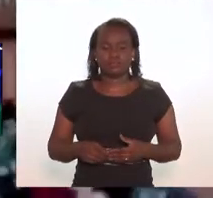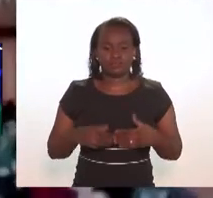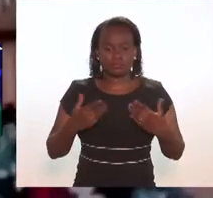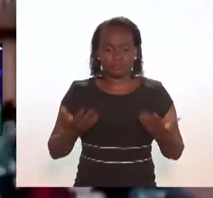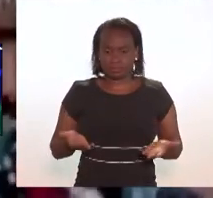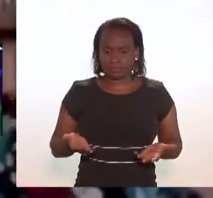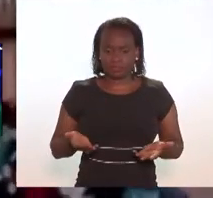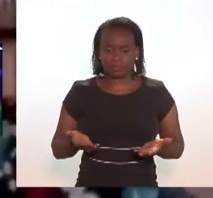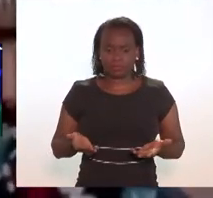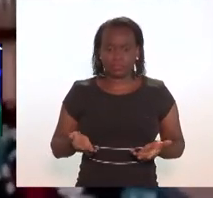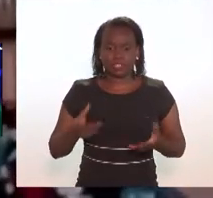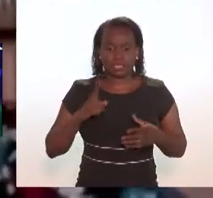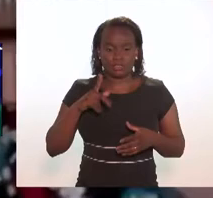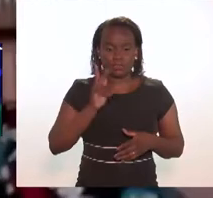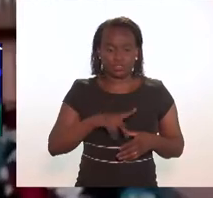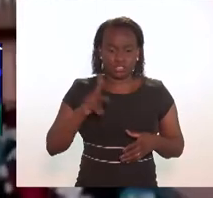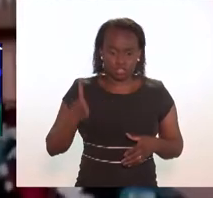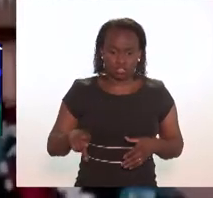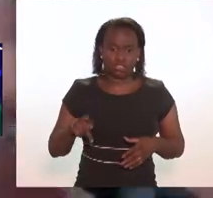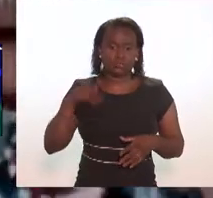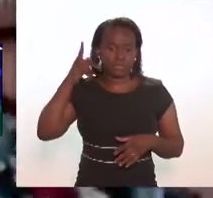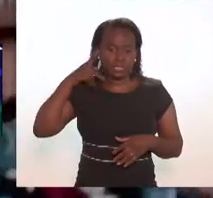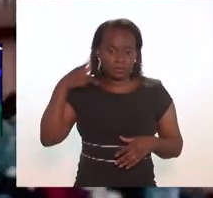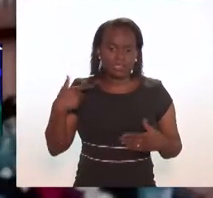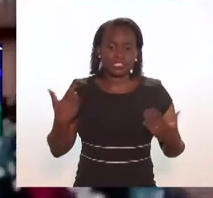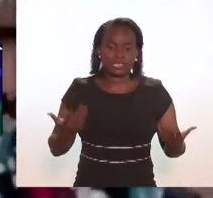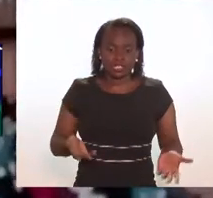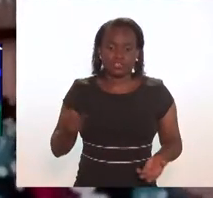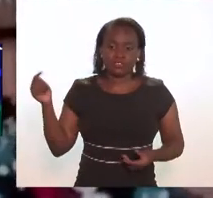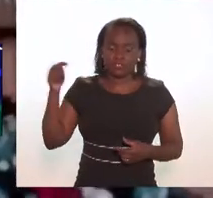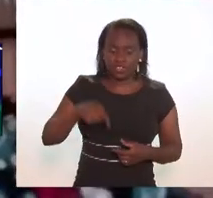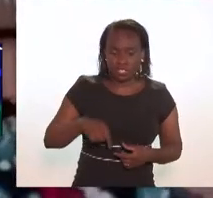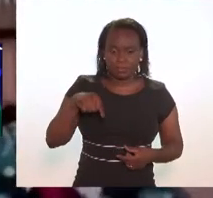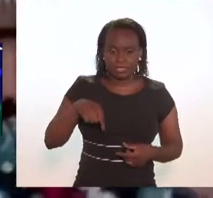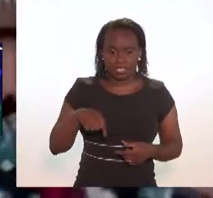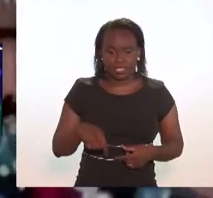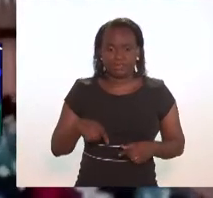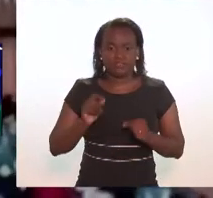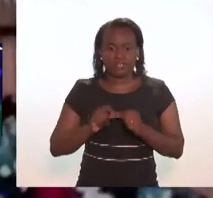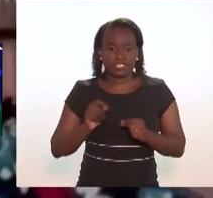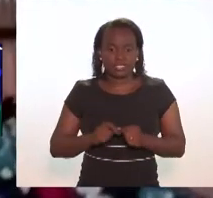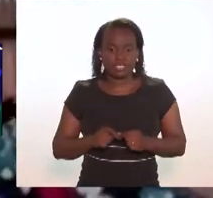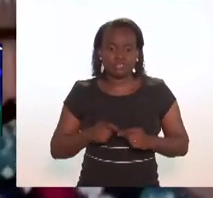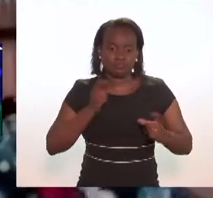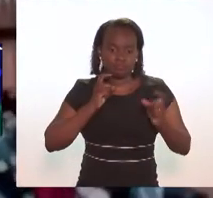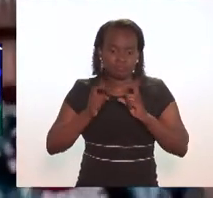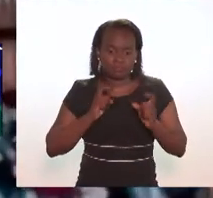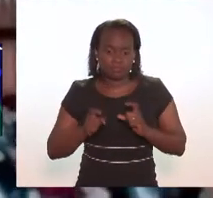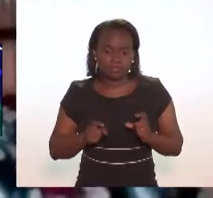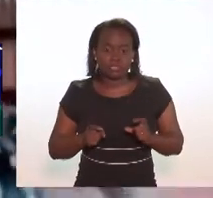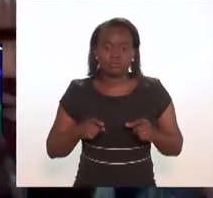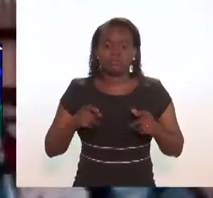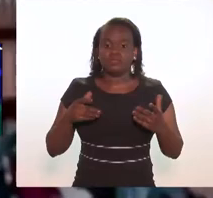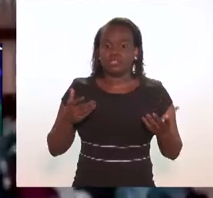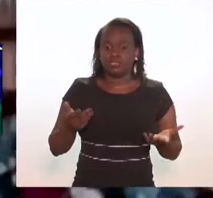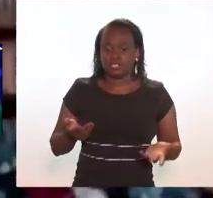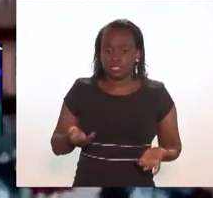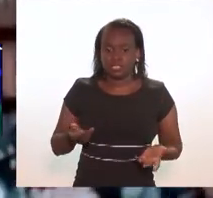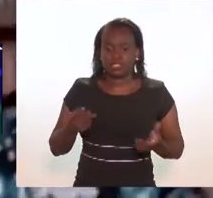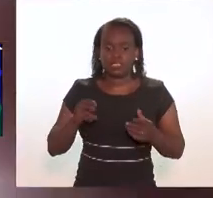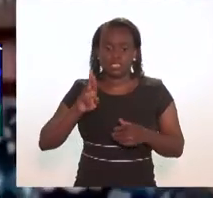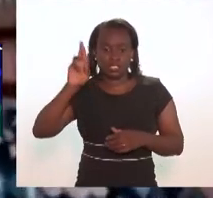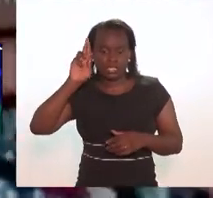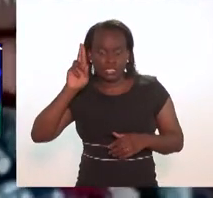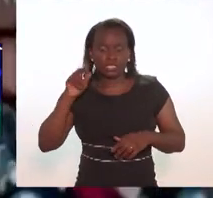tenho professores na minha mandata. Então, eu não venho para cá para fazer uma discussão sem discutir. A nossa liderança